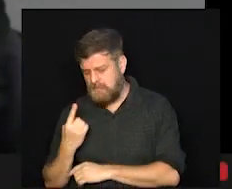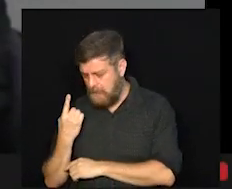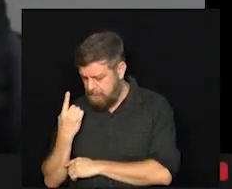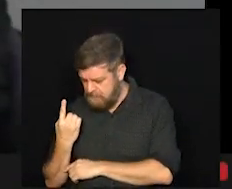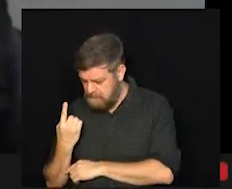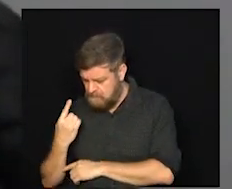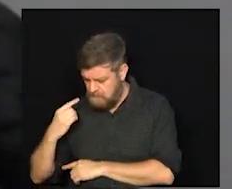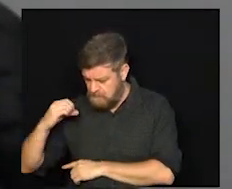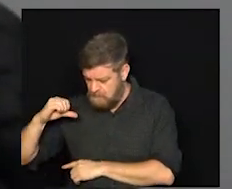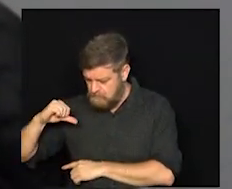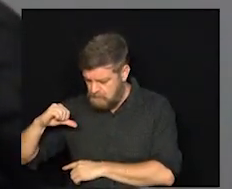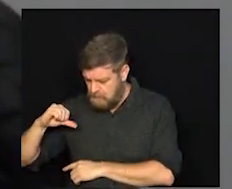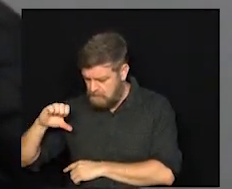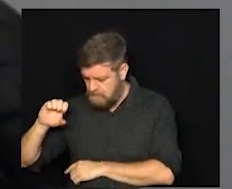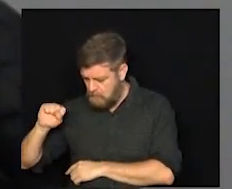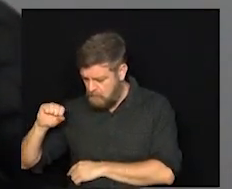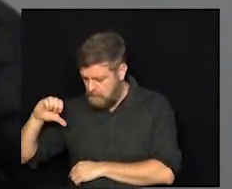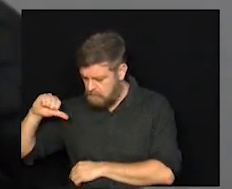1989